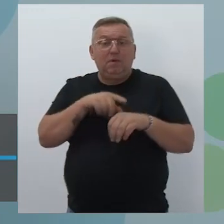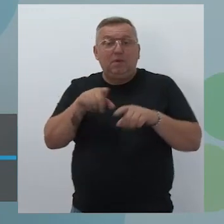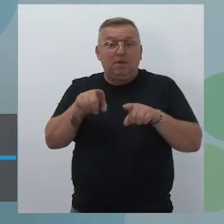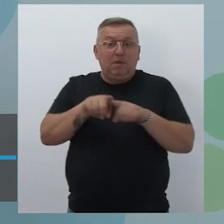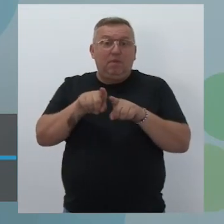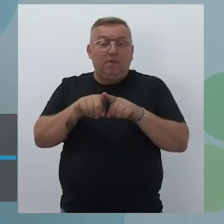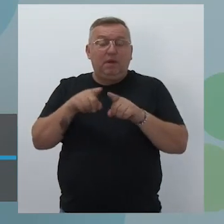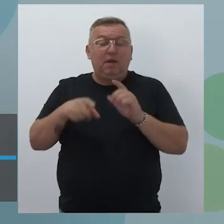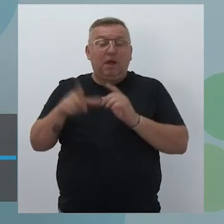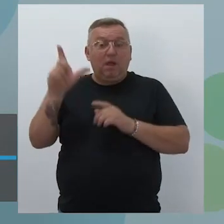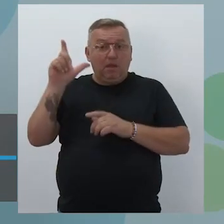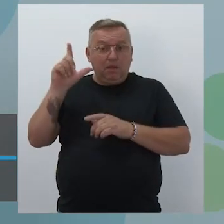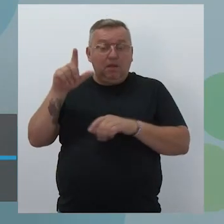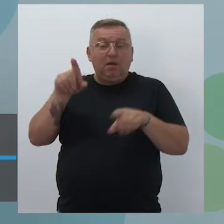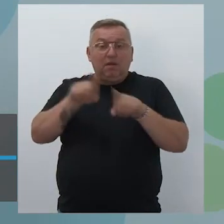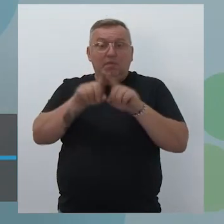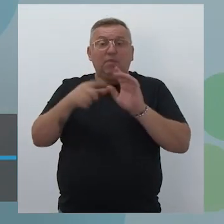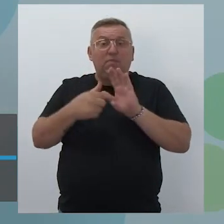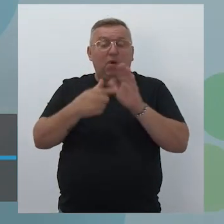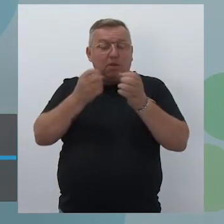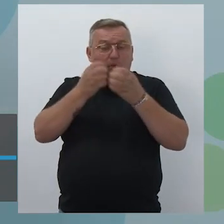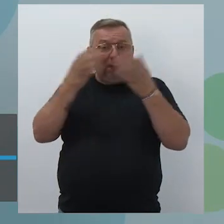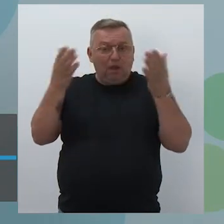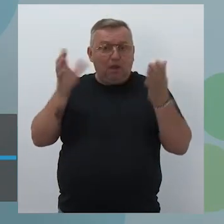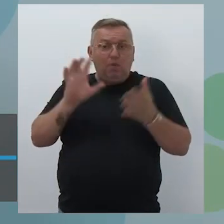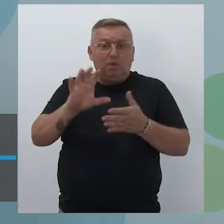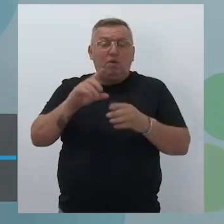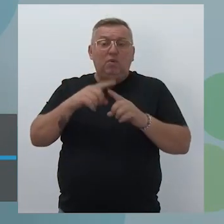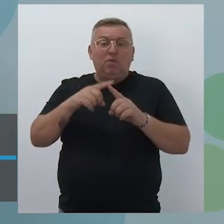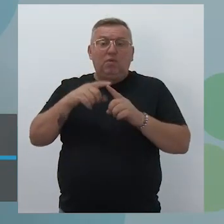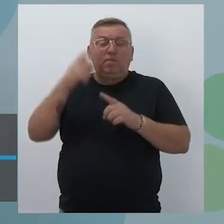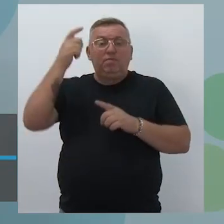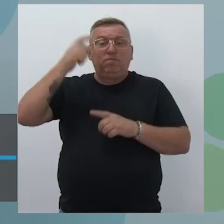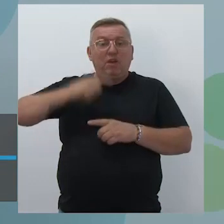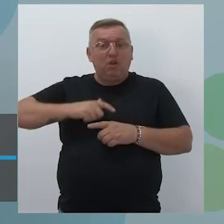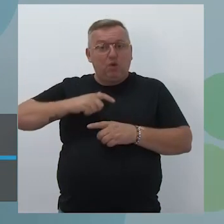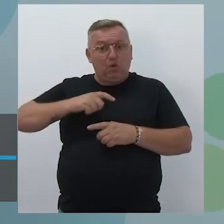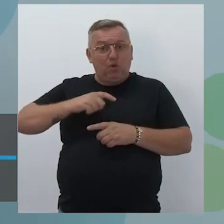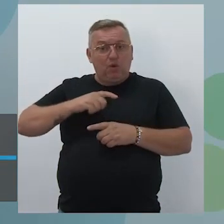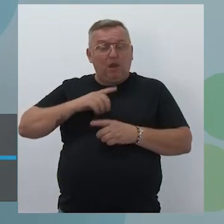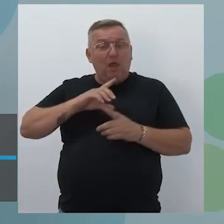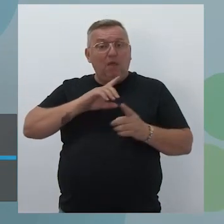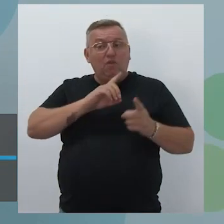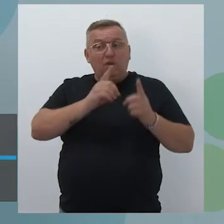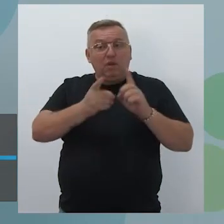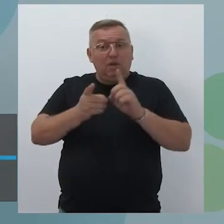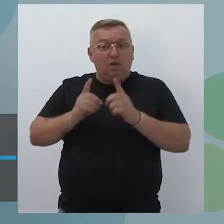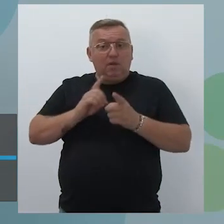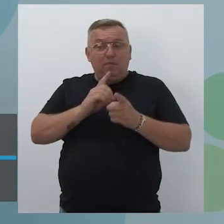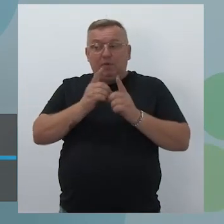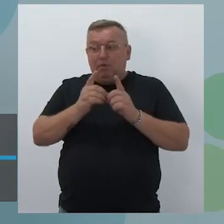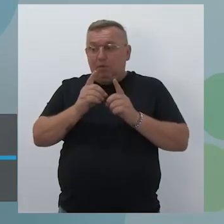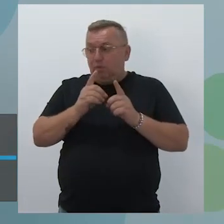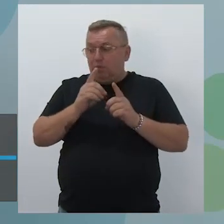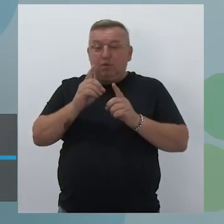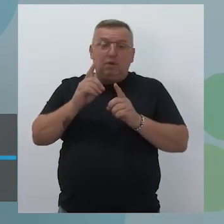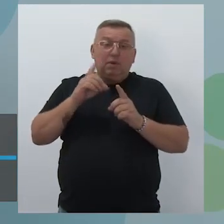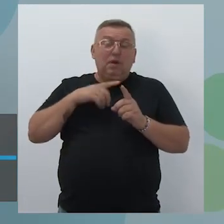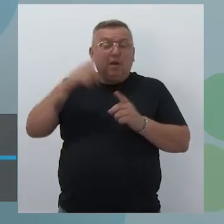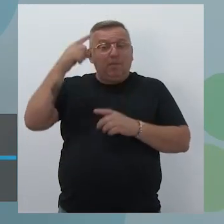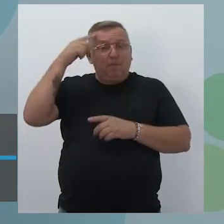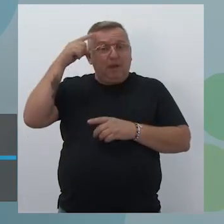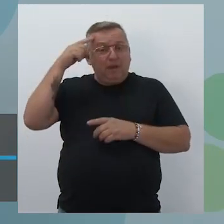momentos anteriores evidenciam isso, né? Porque o ser humano ele é dinâmico, ele muda, ele